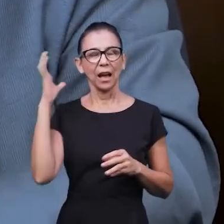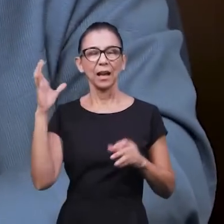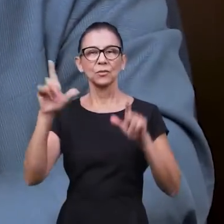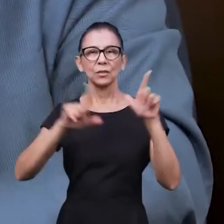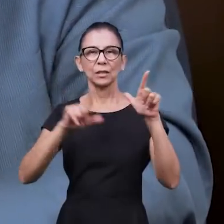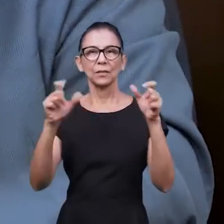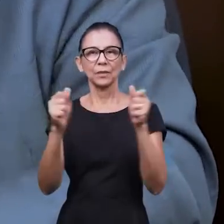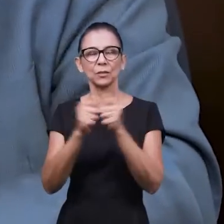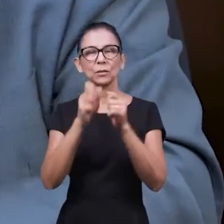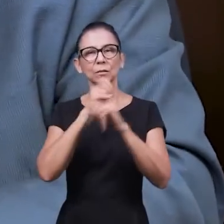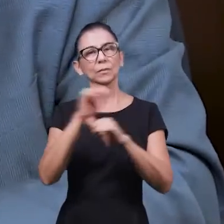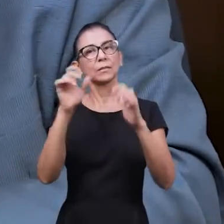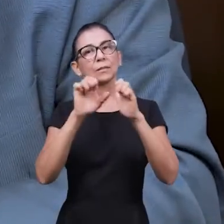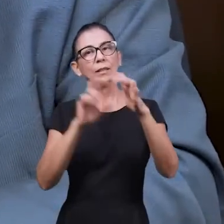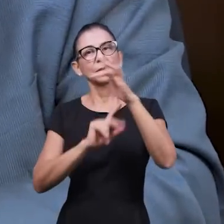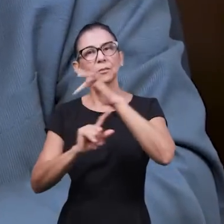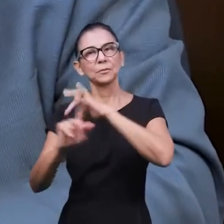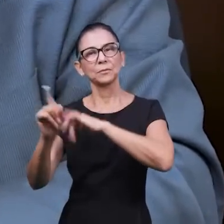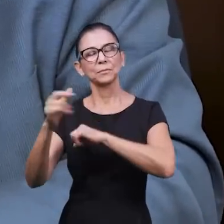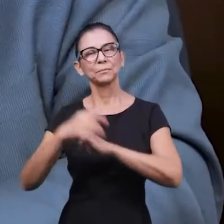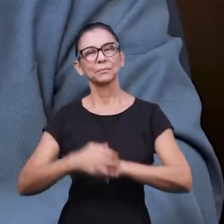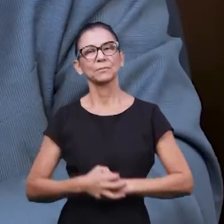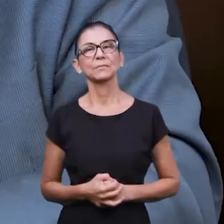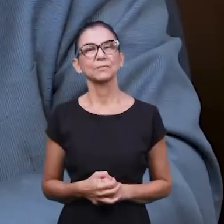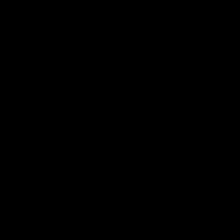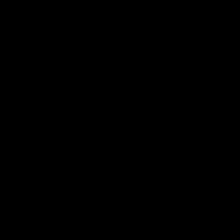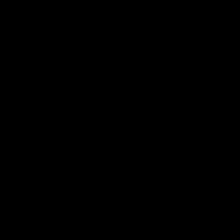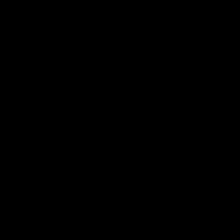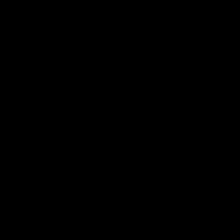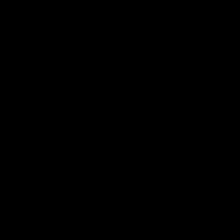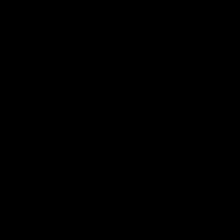Rádio e TV Web Manaim juntas anunciando o Evangelho Eterno.